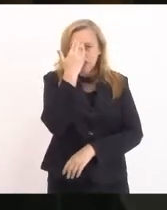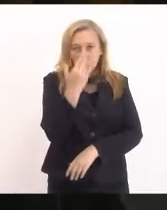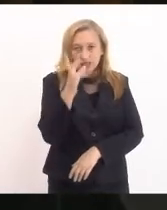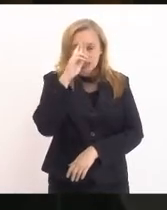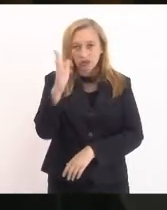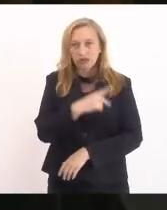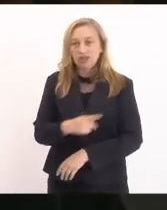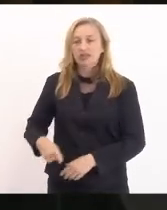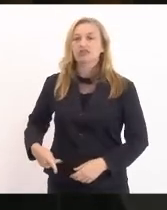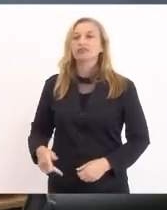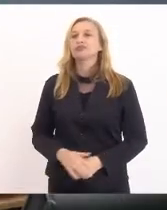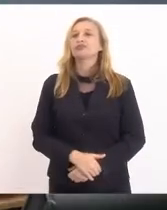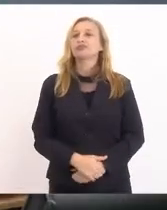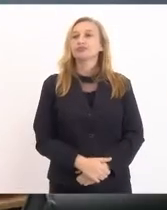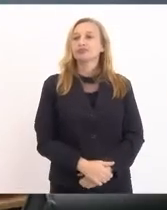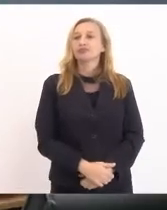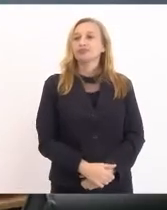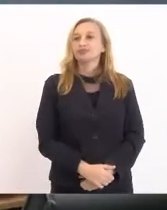senhor presidente.